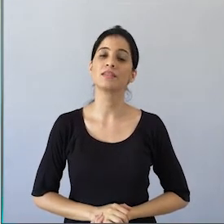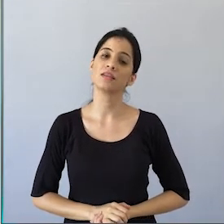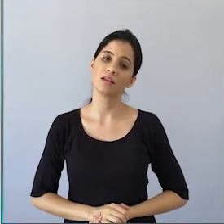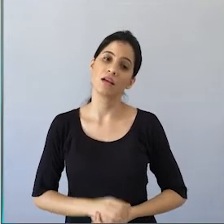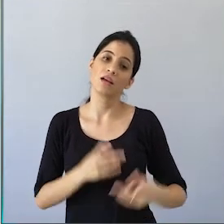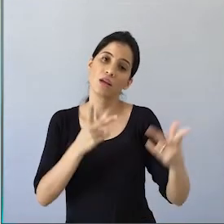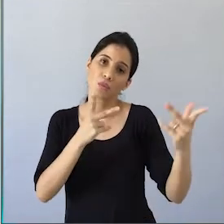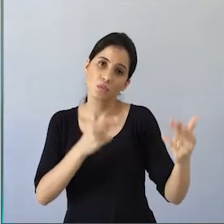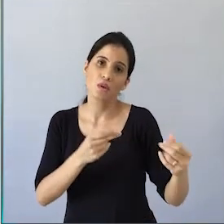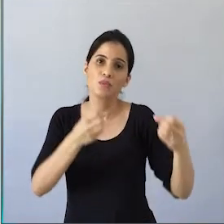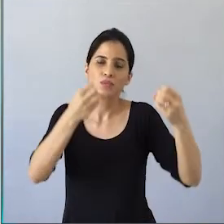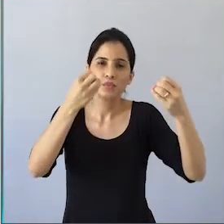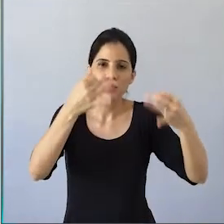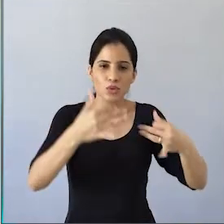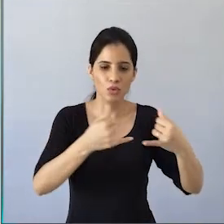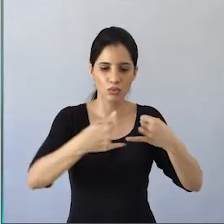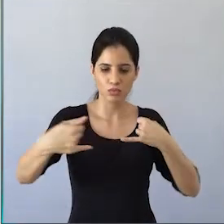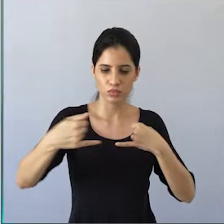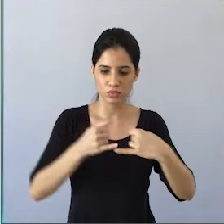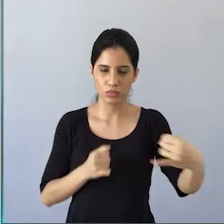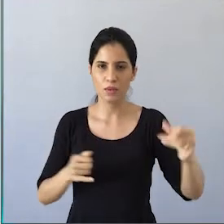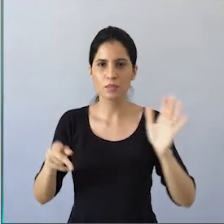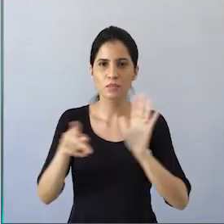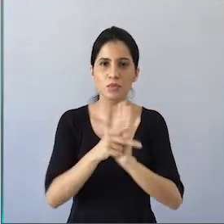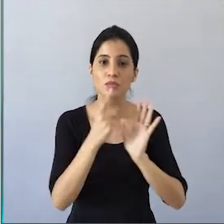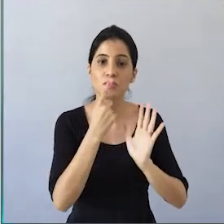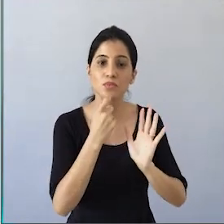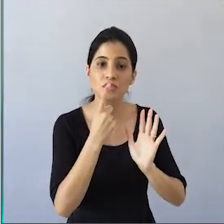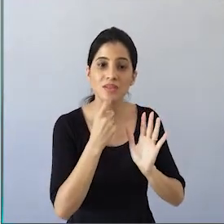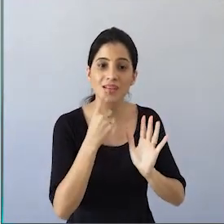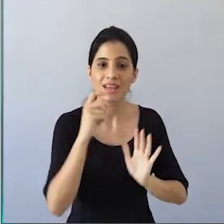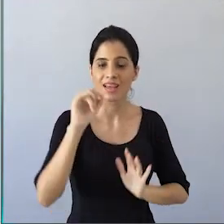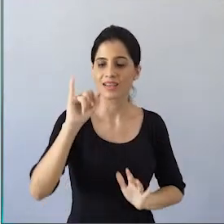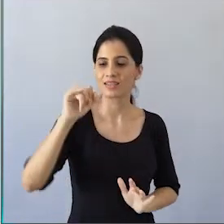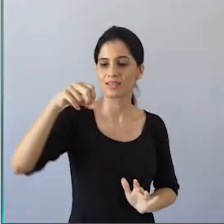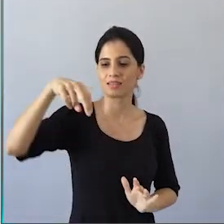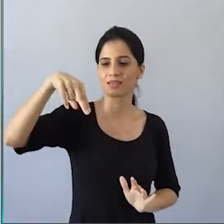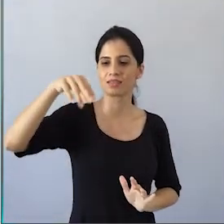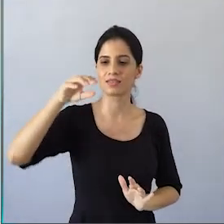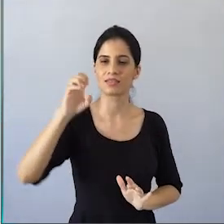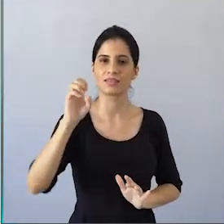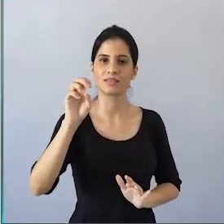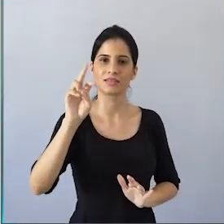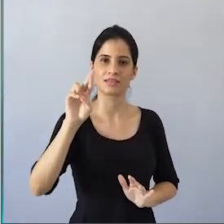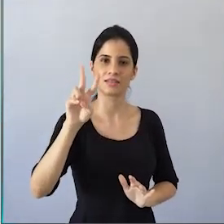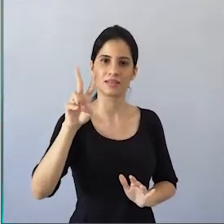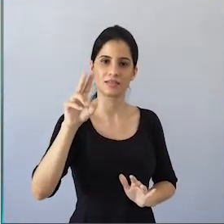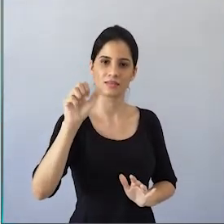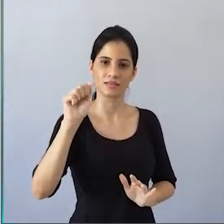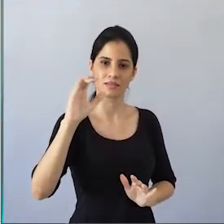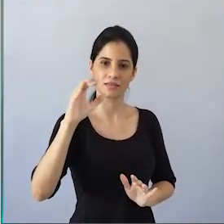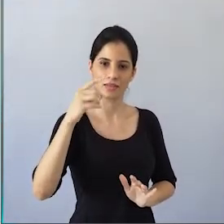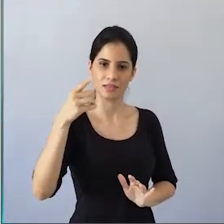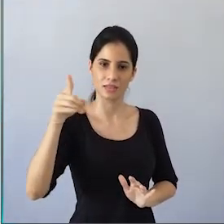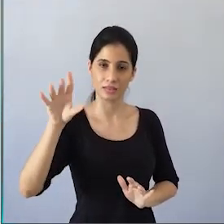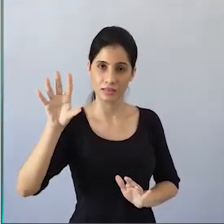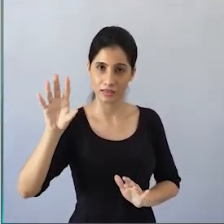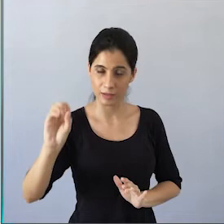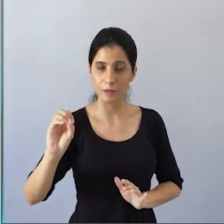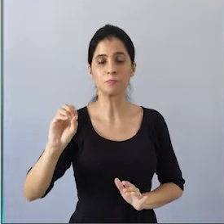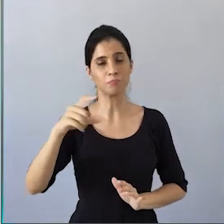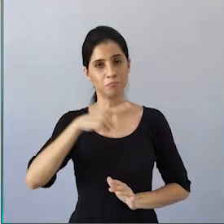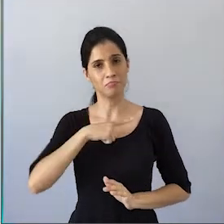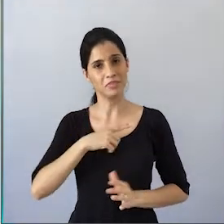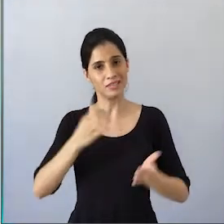De mesmo modo que a vascularização, a inervação está ausente no tecido epitelial. Ainda que tenhamos a capacidade de